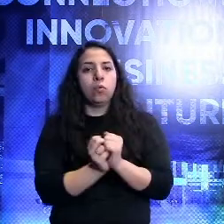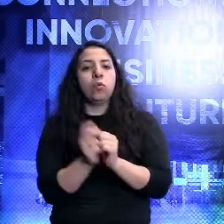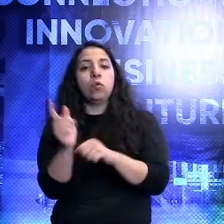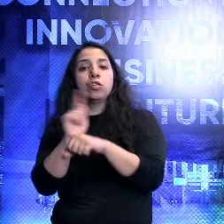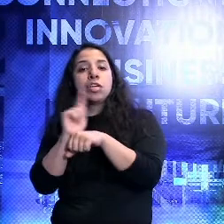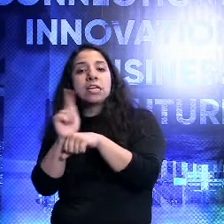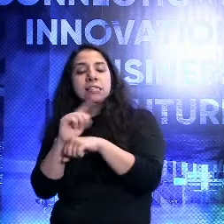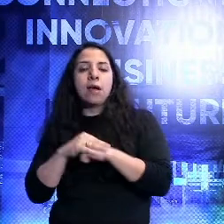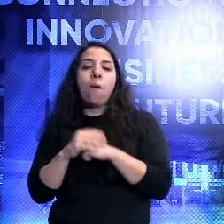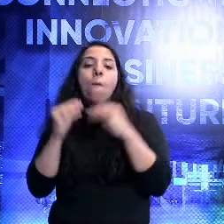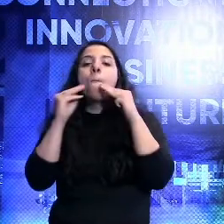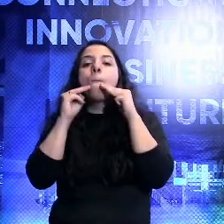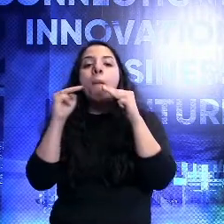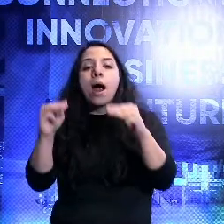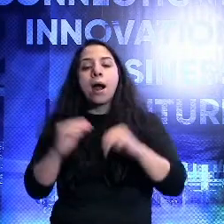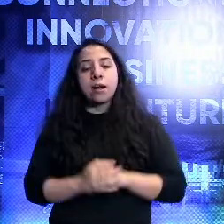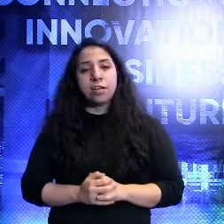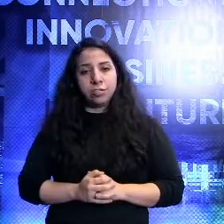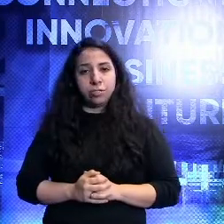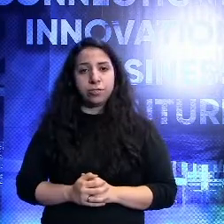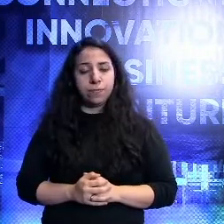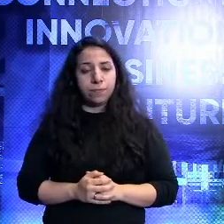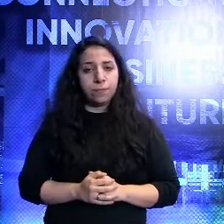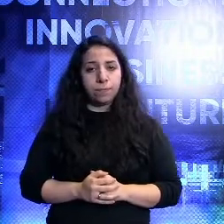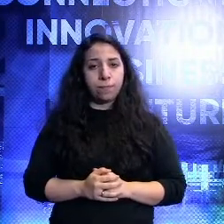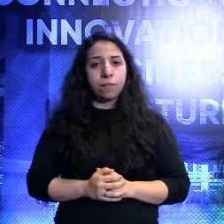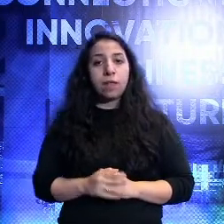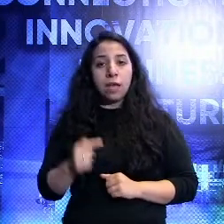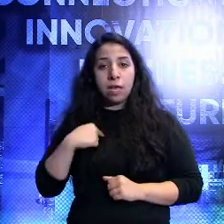trabalhei essa semana numa entrega